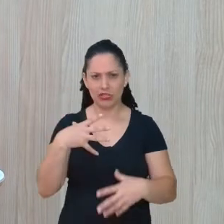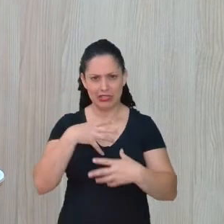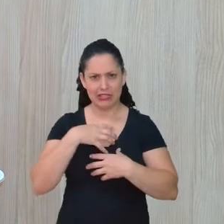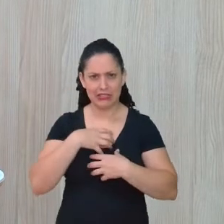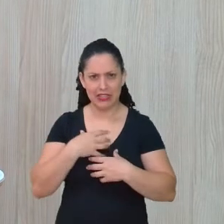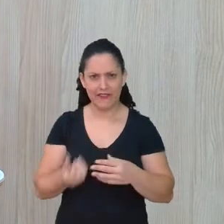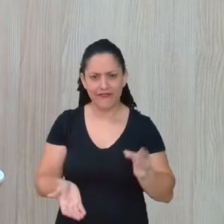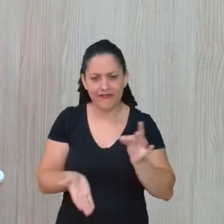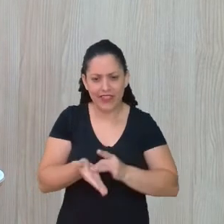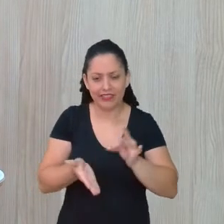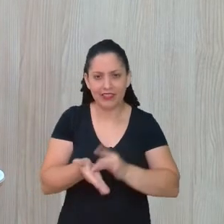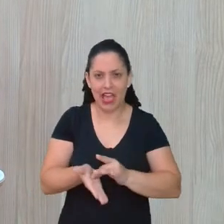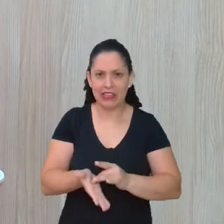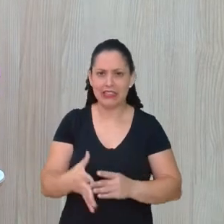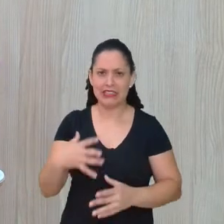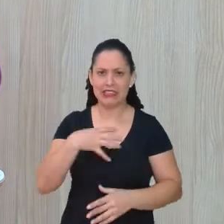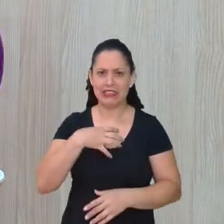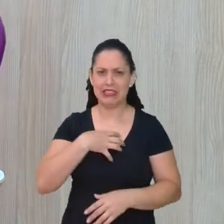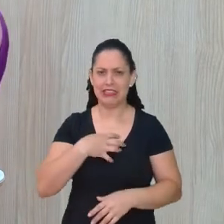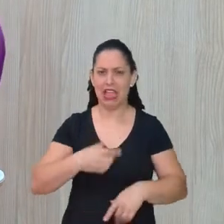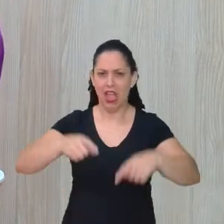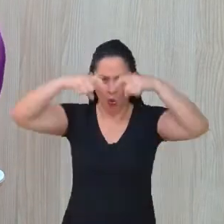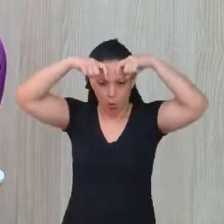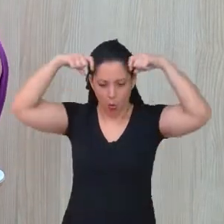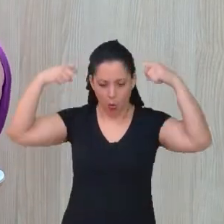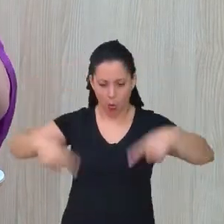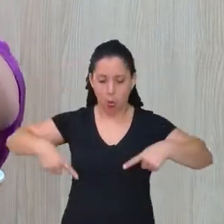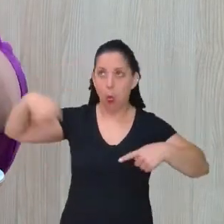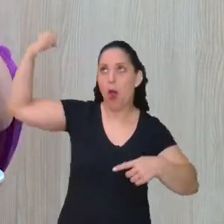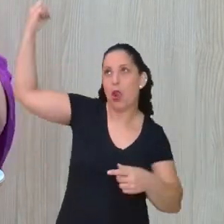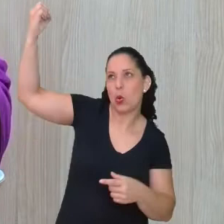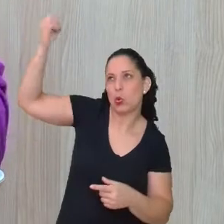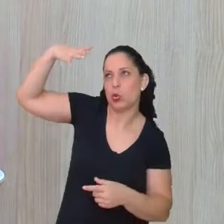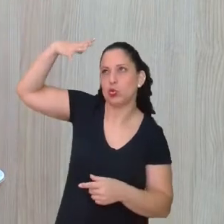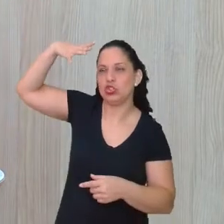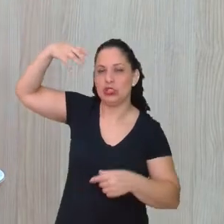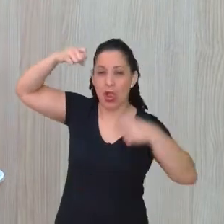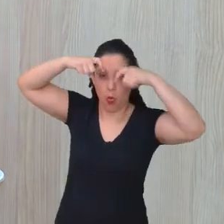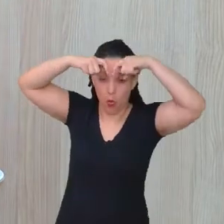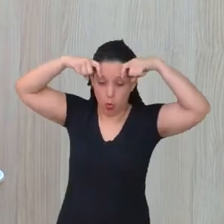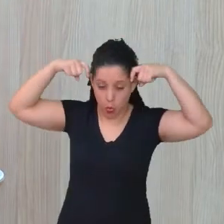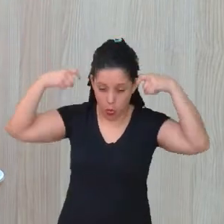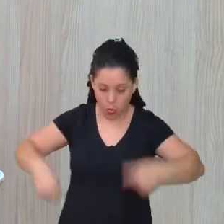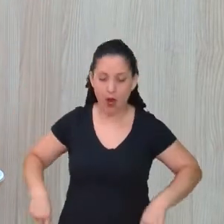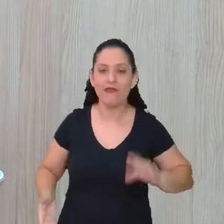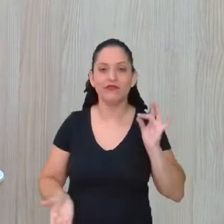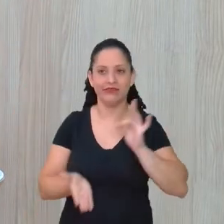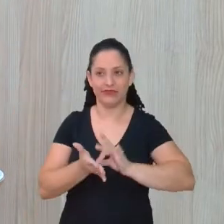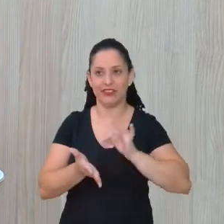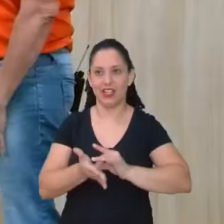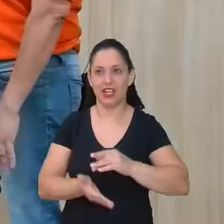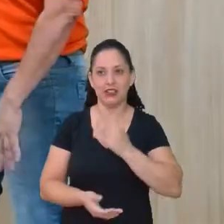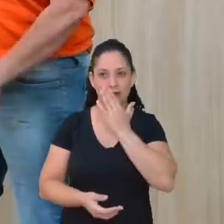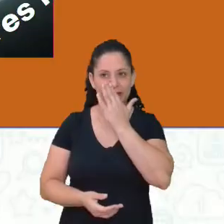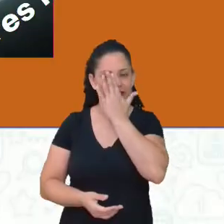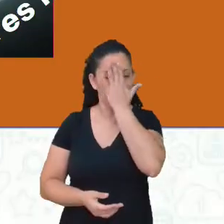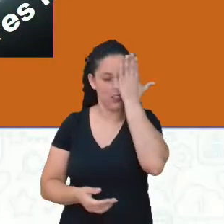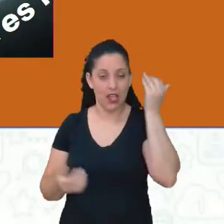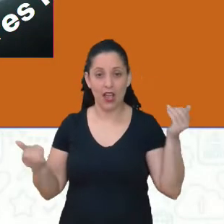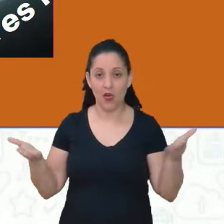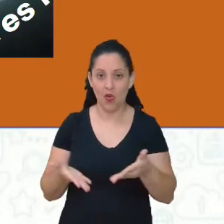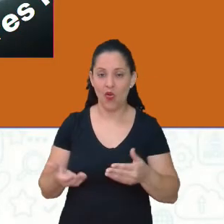pele isso, um calor, bota uma lâmpada mais em cima, é bem real. Aqui vocês estão vendo